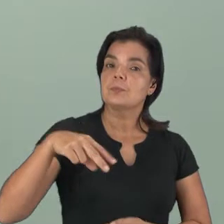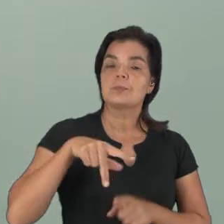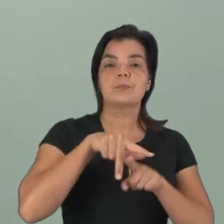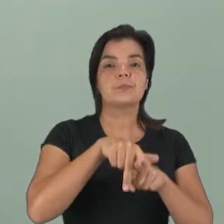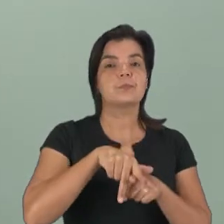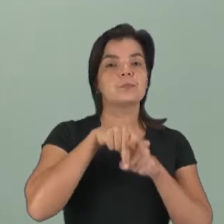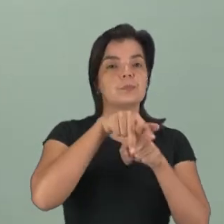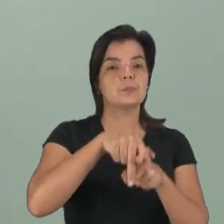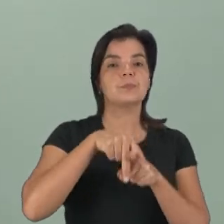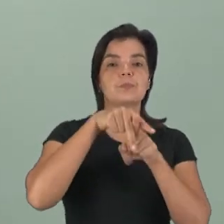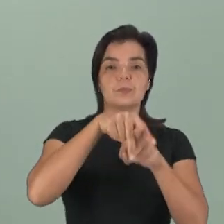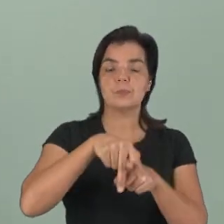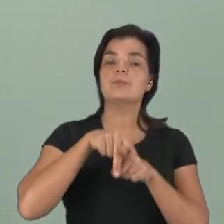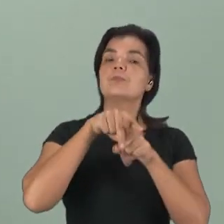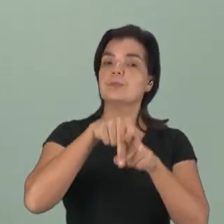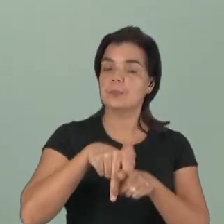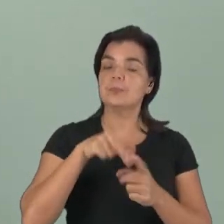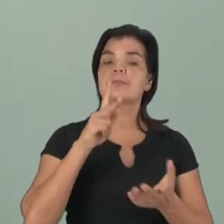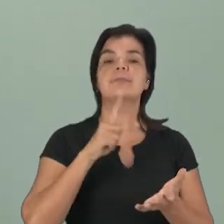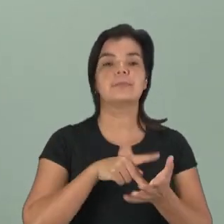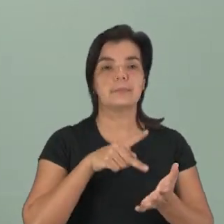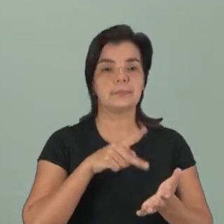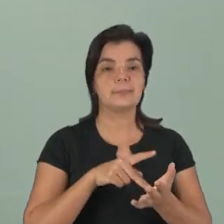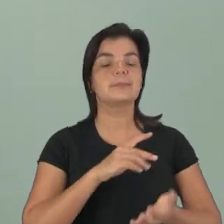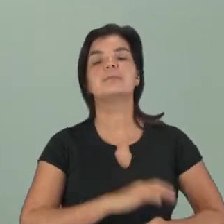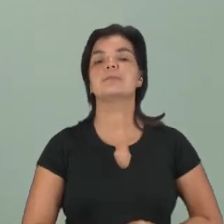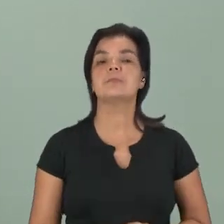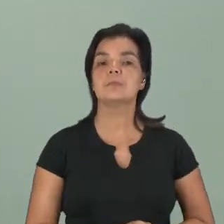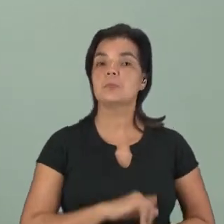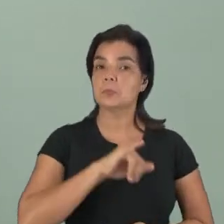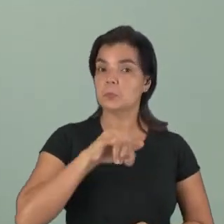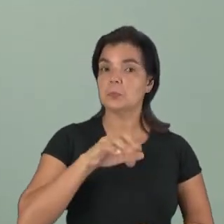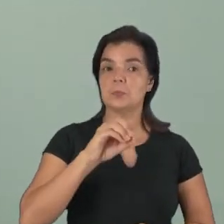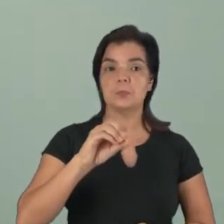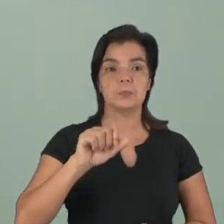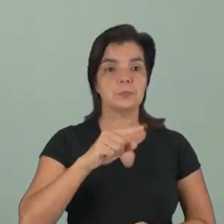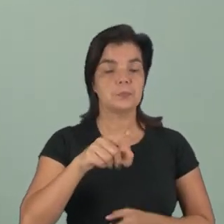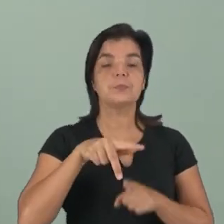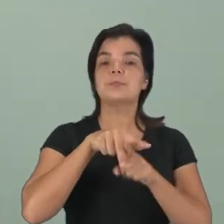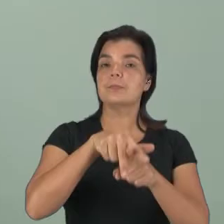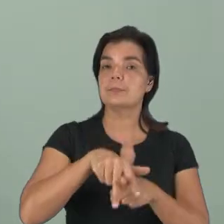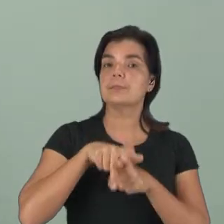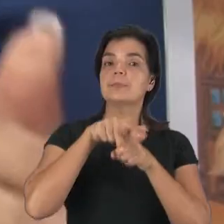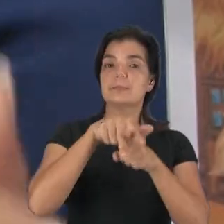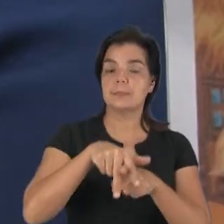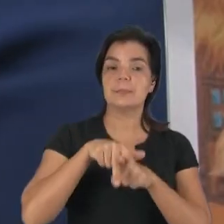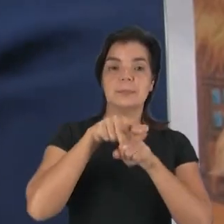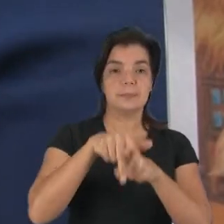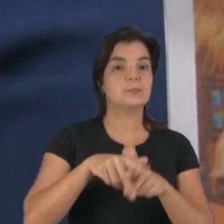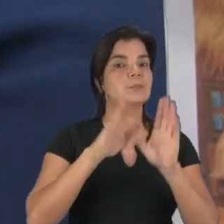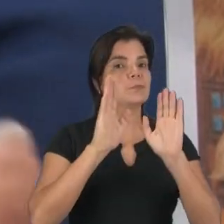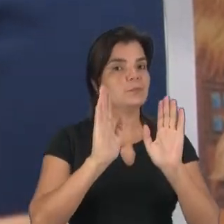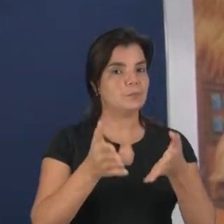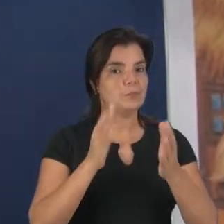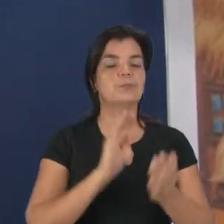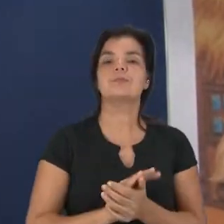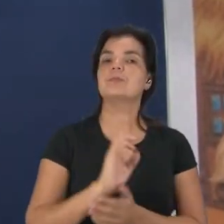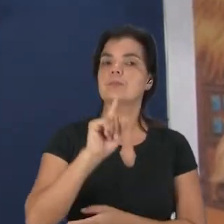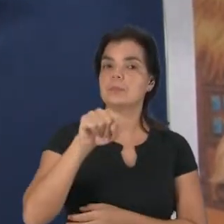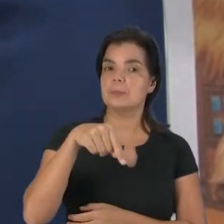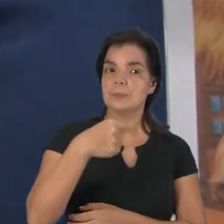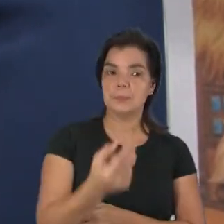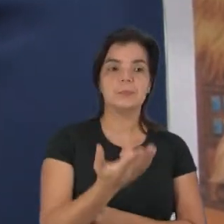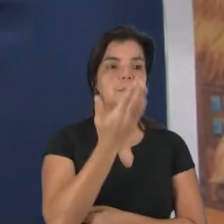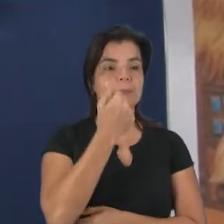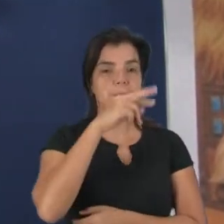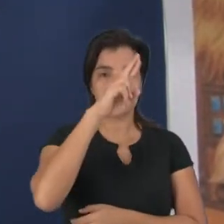a cavalo isso mesmo João foi andar cavalo já era depois